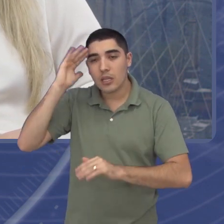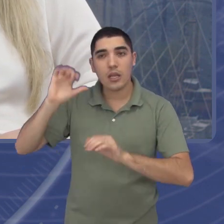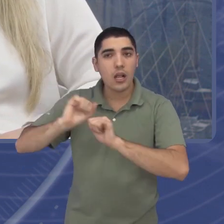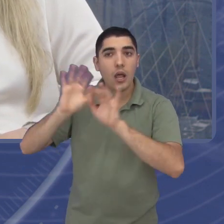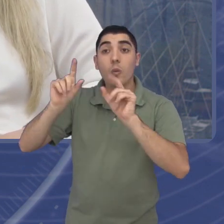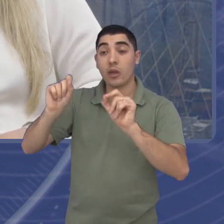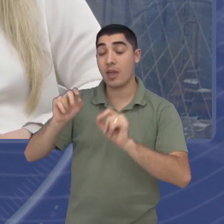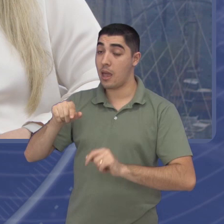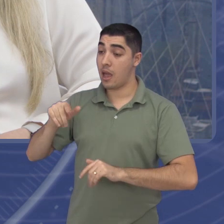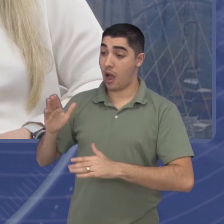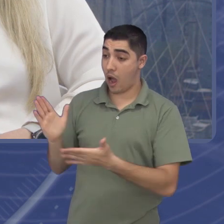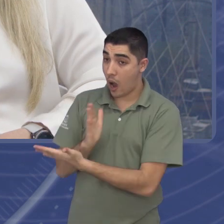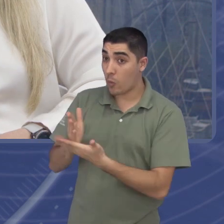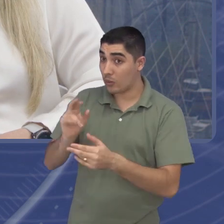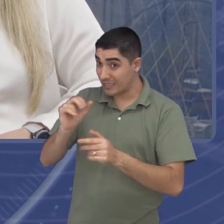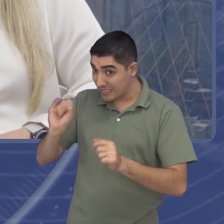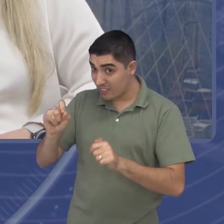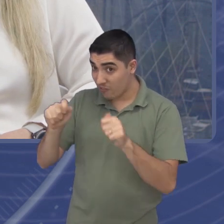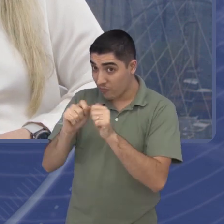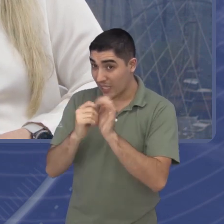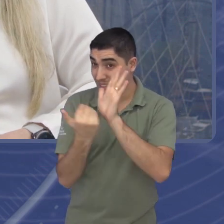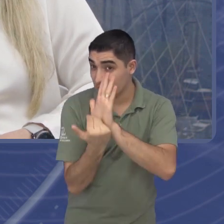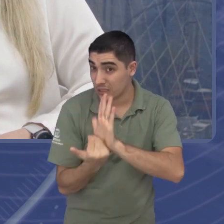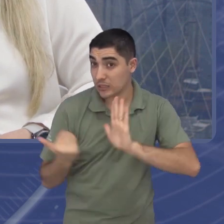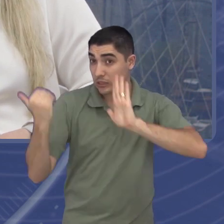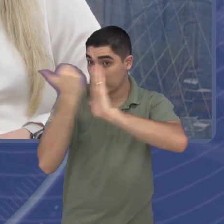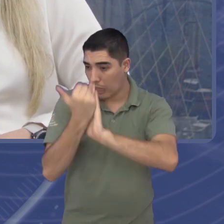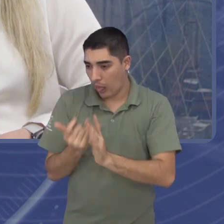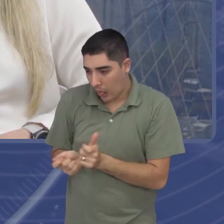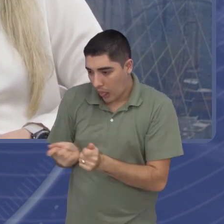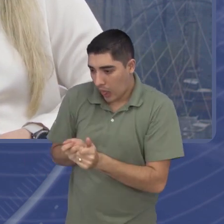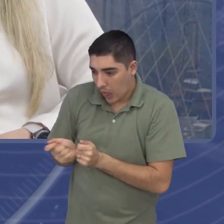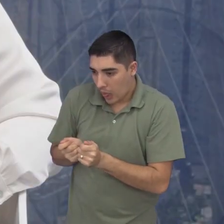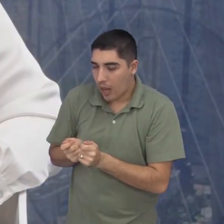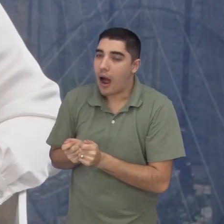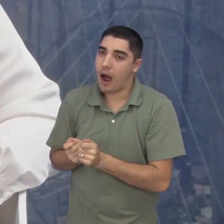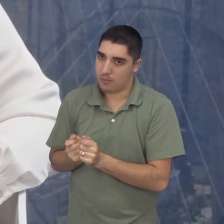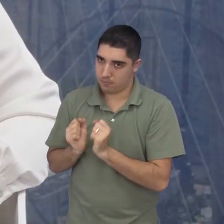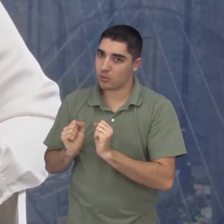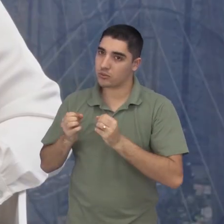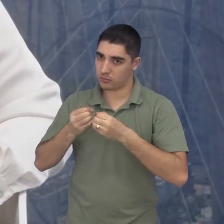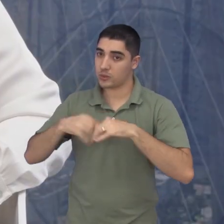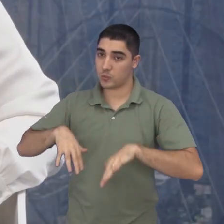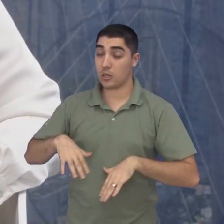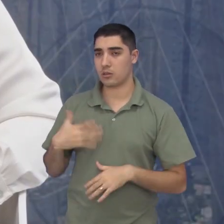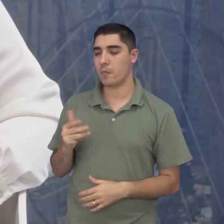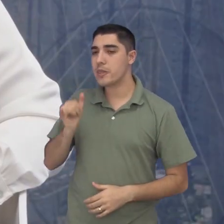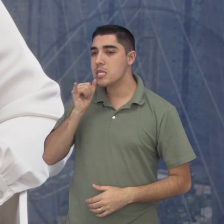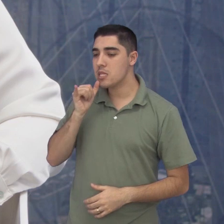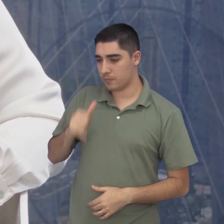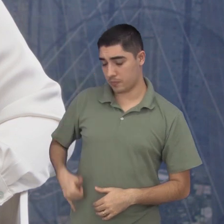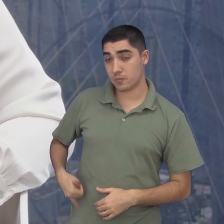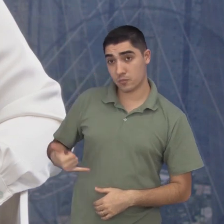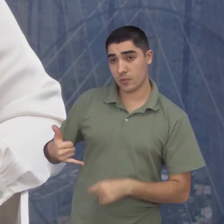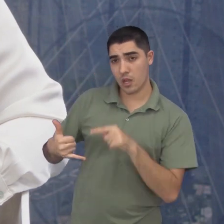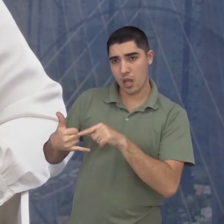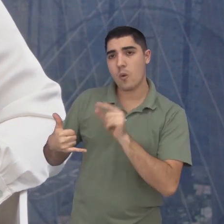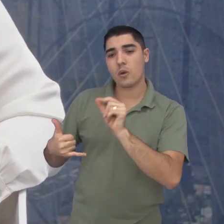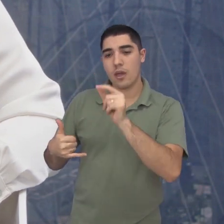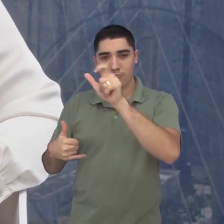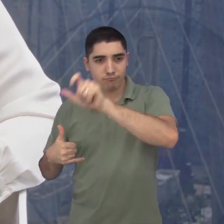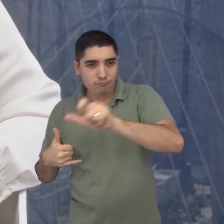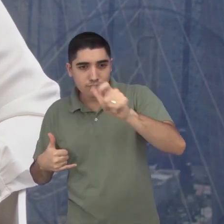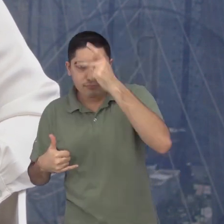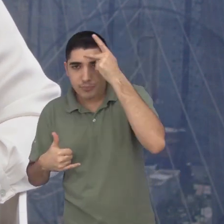benefício ou malefício, né? Porque o que ocorre? O celular, ele vem trazendo o quê? O celular, ele traz aproximação entre as pessoas,